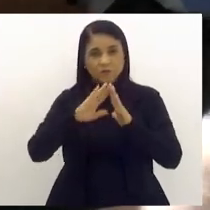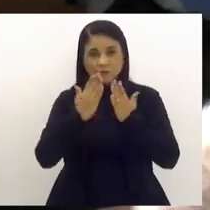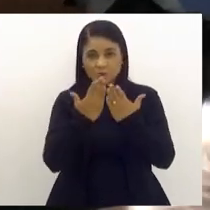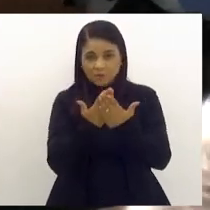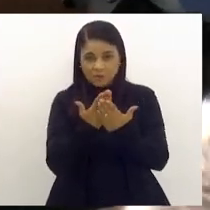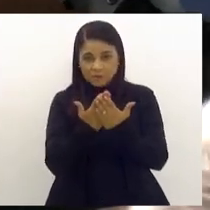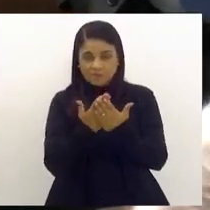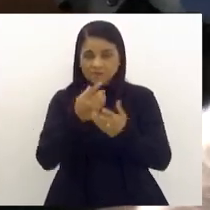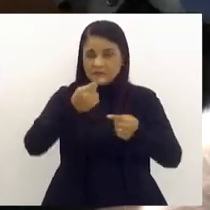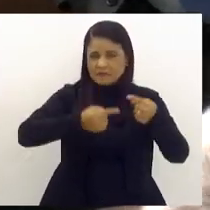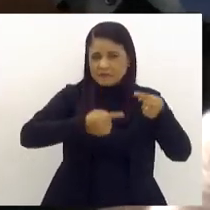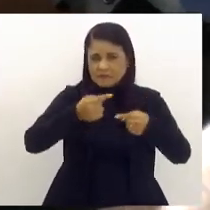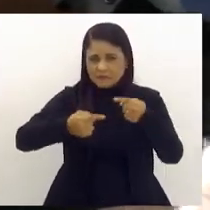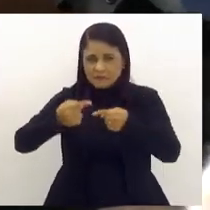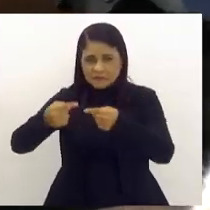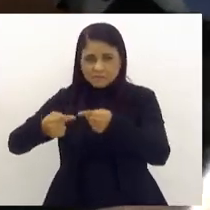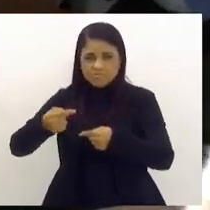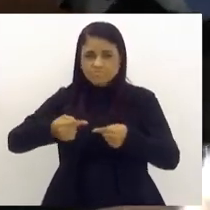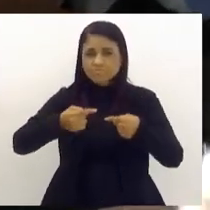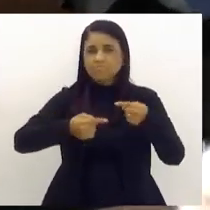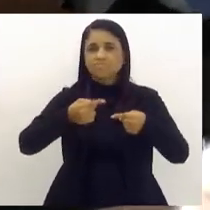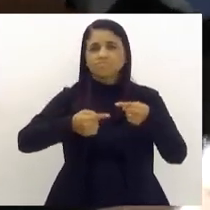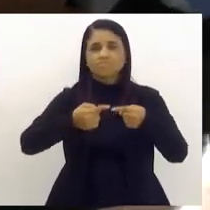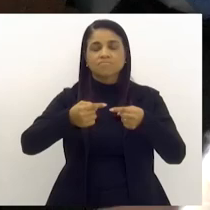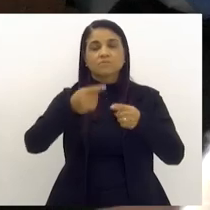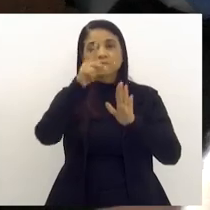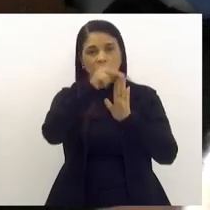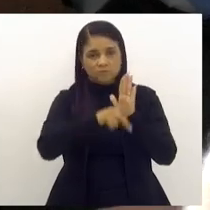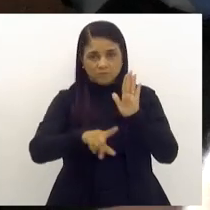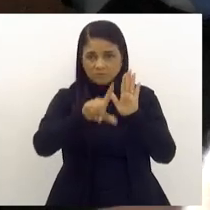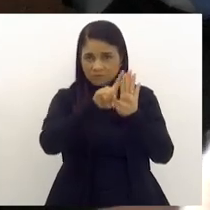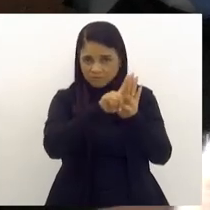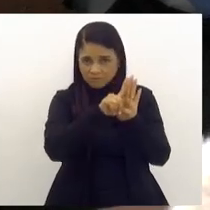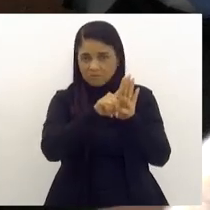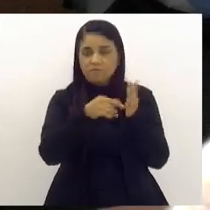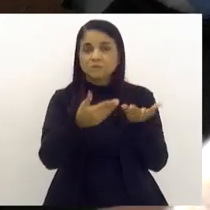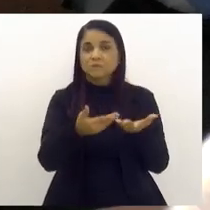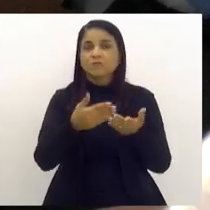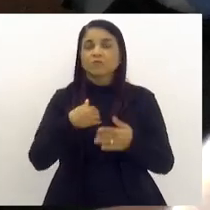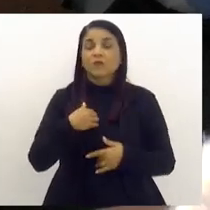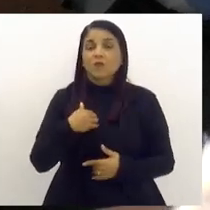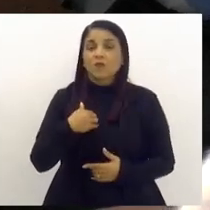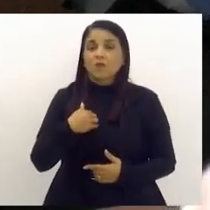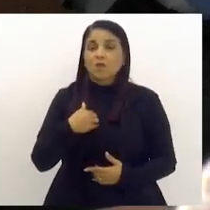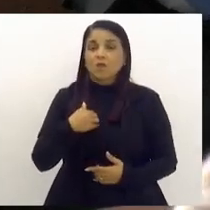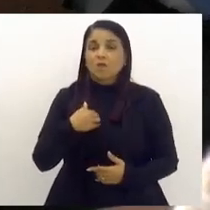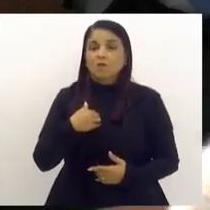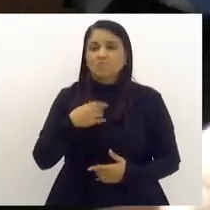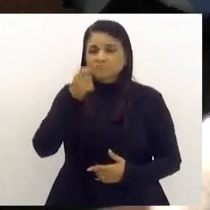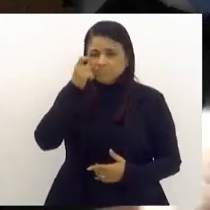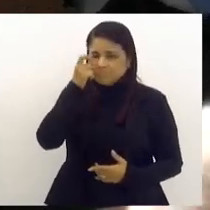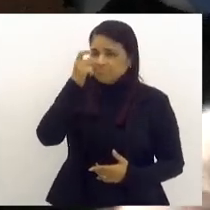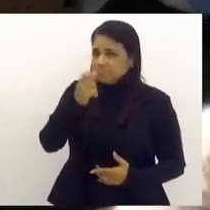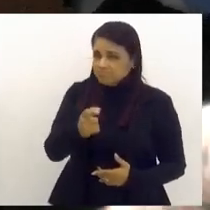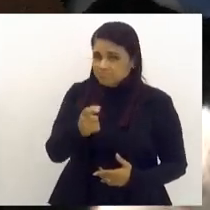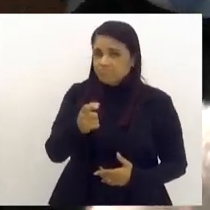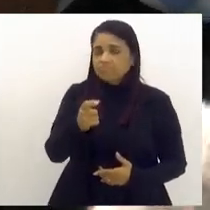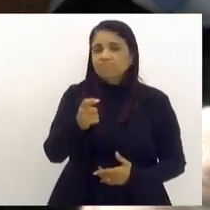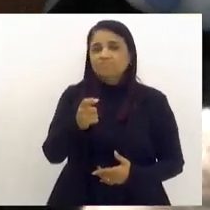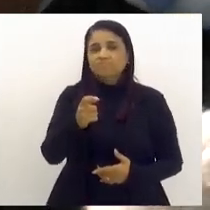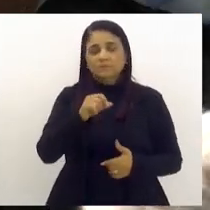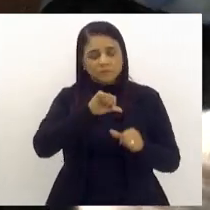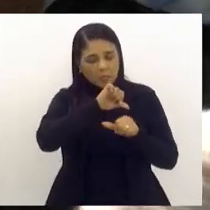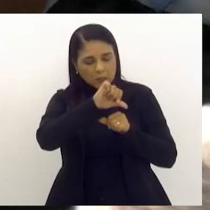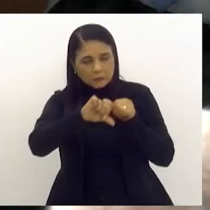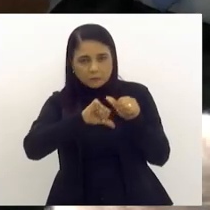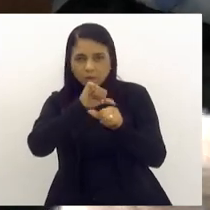e de debater exaustivamente esses projetos. Acho que foi interessante todas as